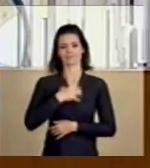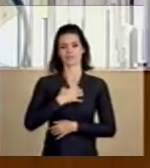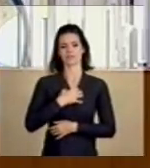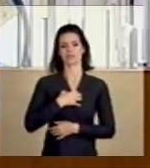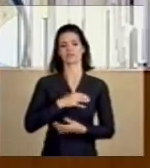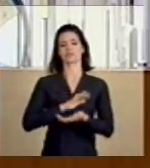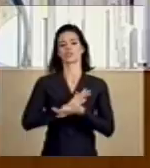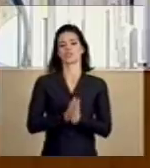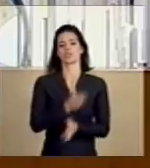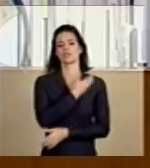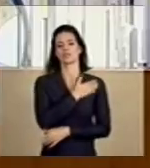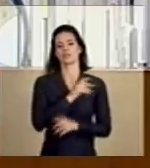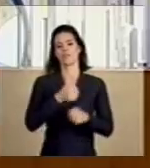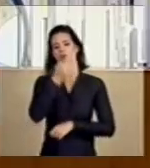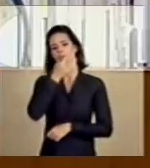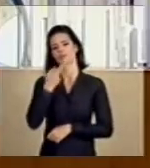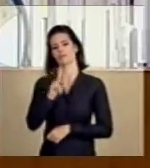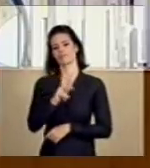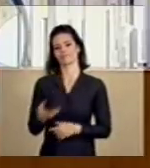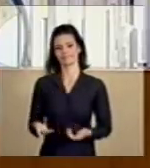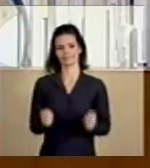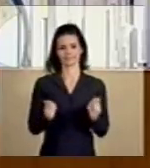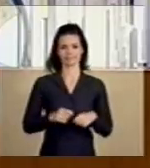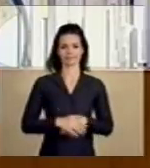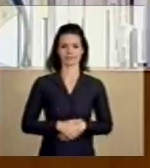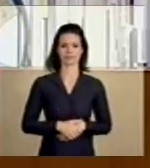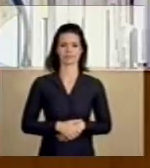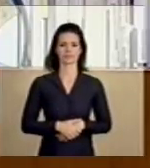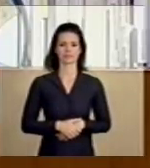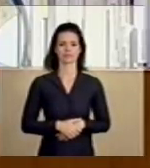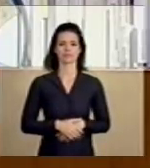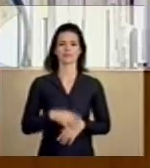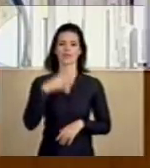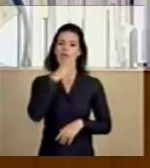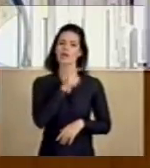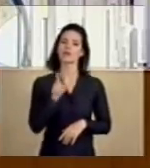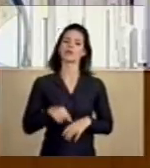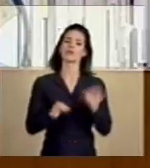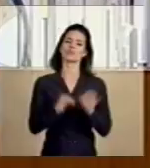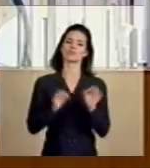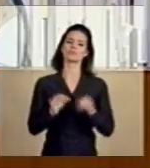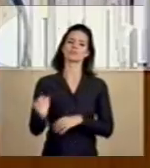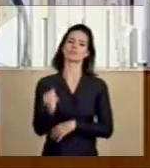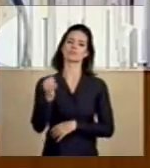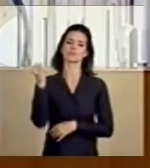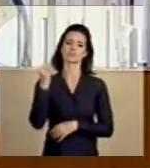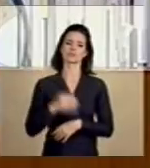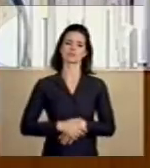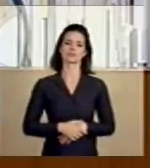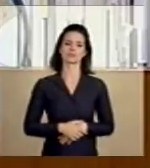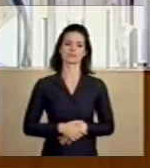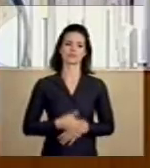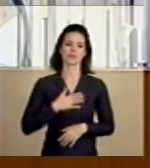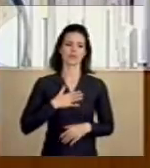é que pode falar. E aí acho que este é um julgamento realmente da maior importância. Eu baseei